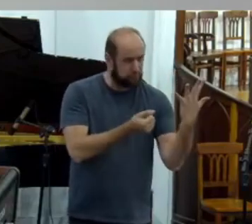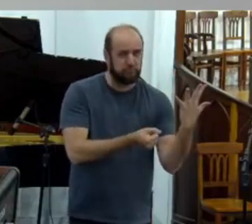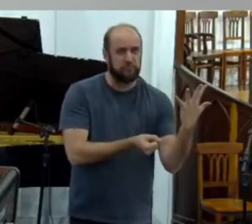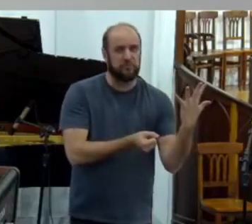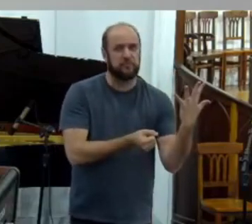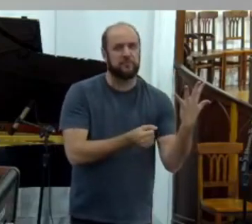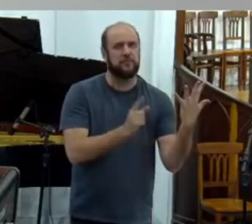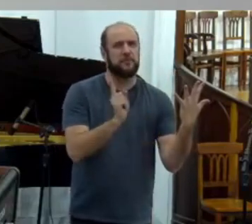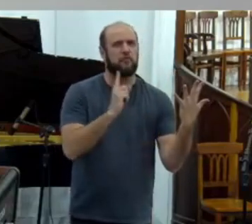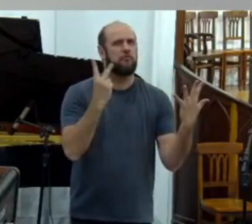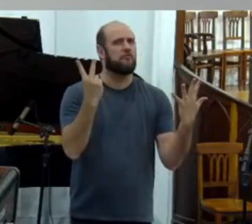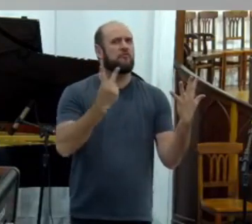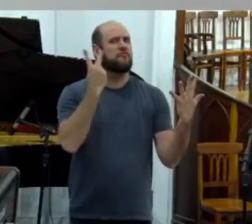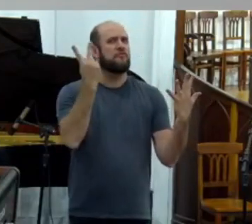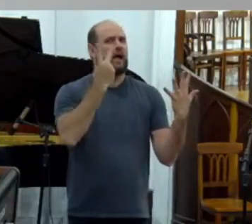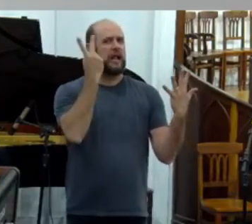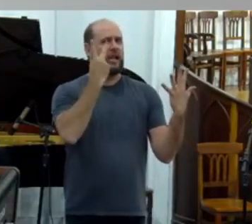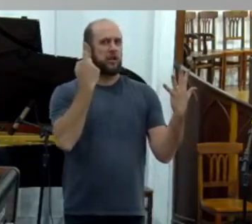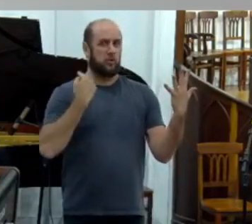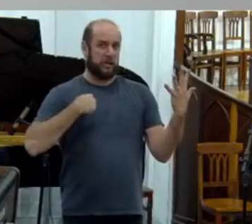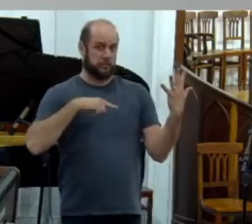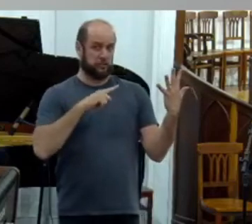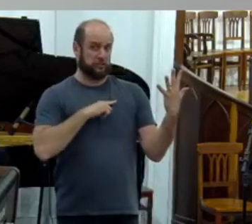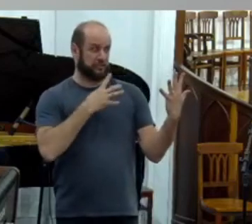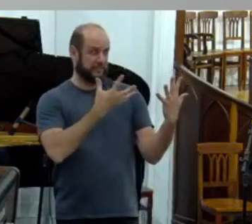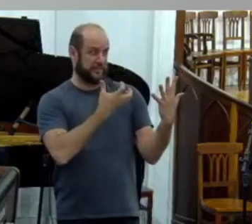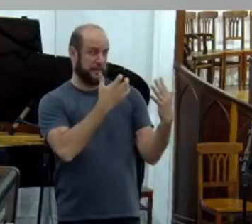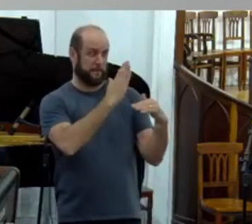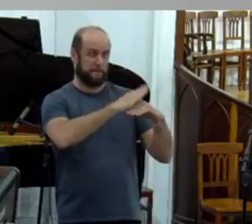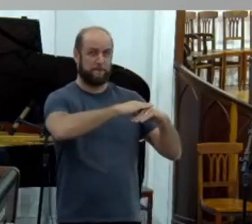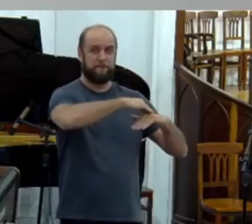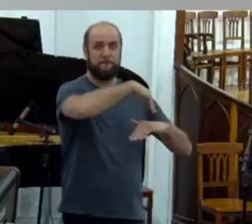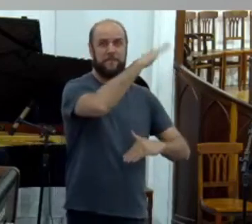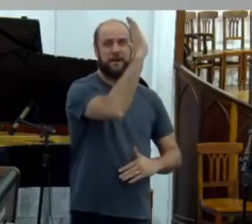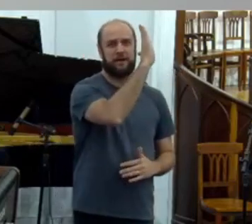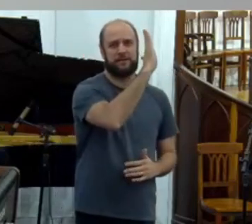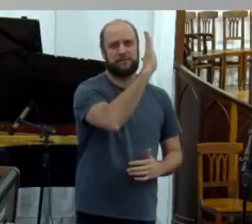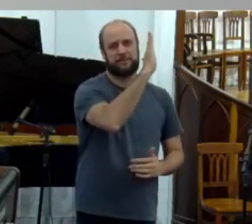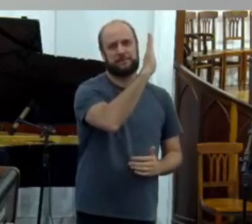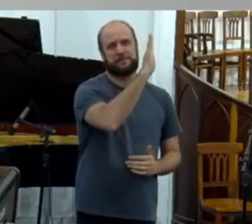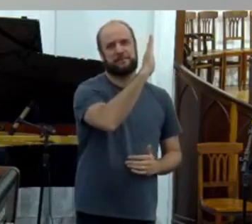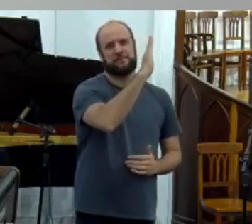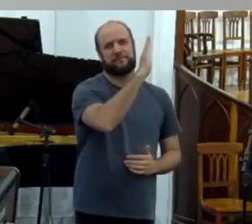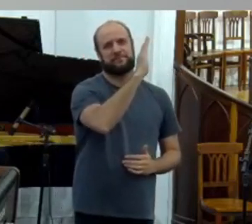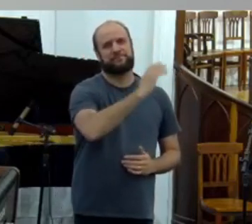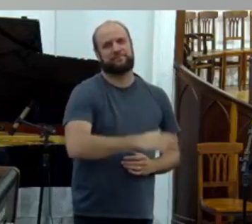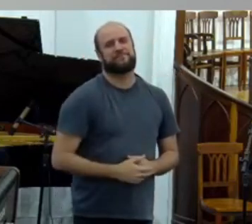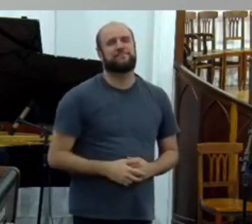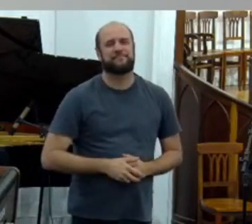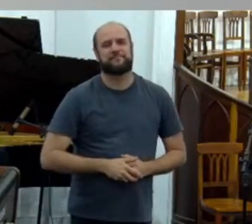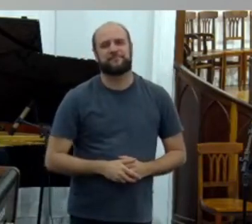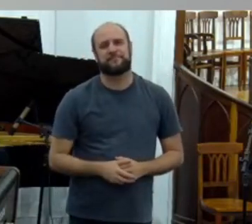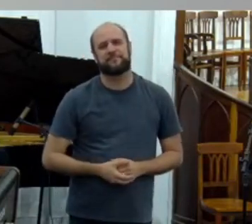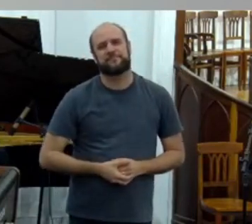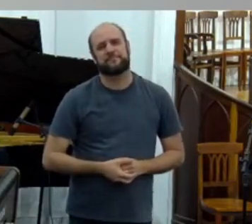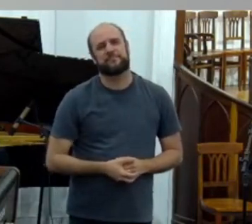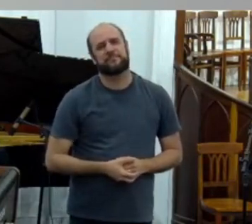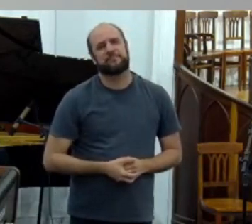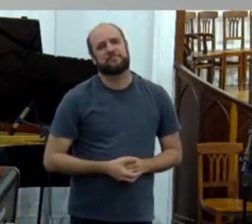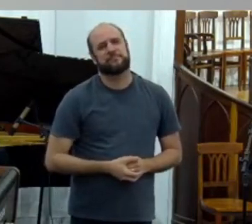Não pelo valor que muitas vezes nós damos além do que é devido às nossas ações.